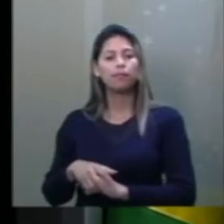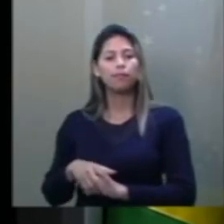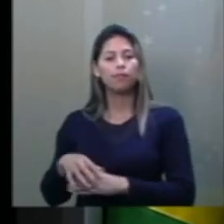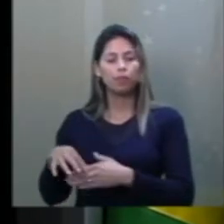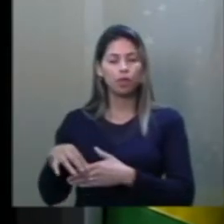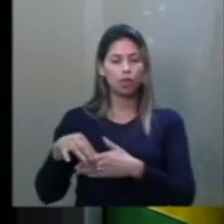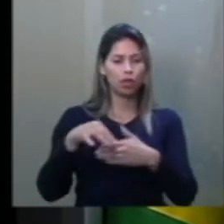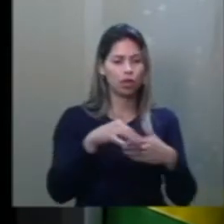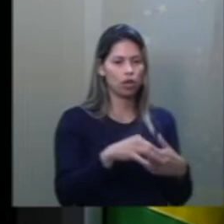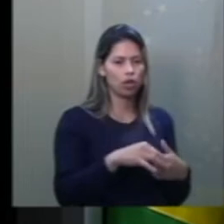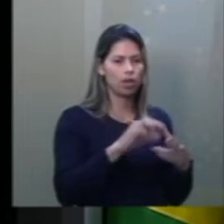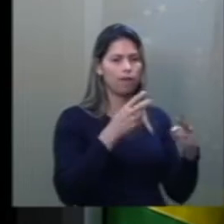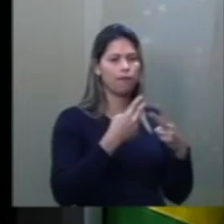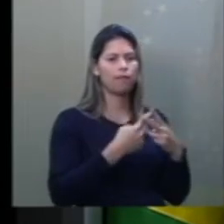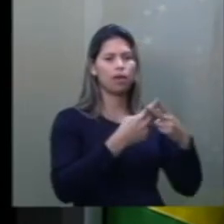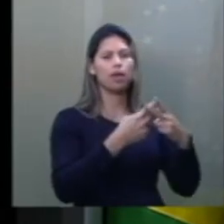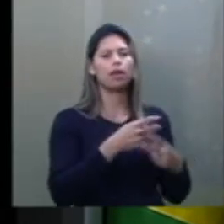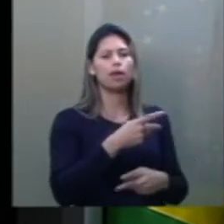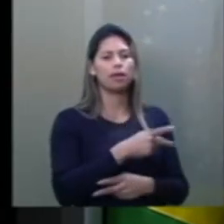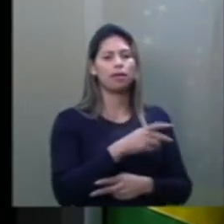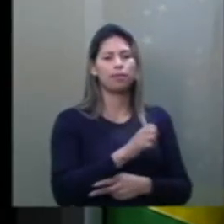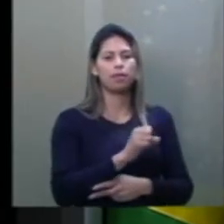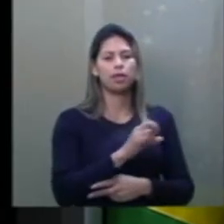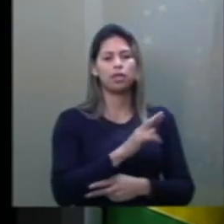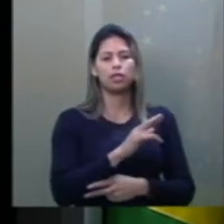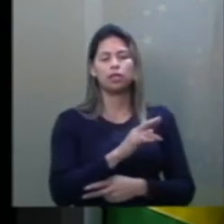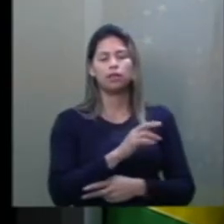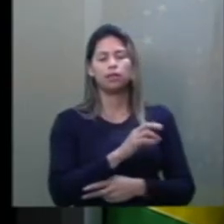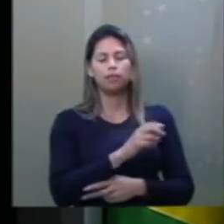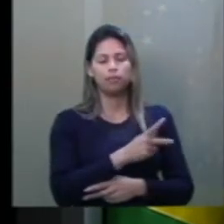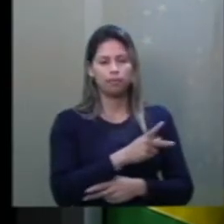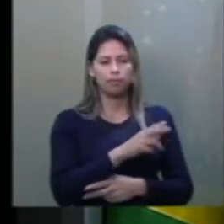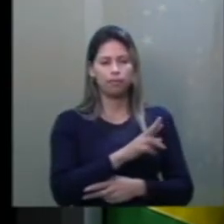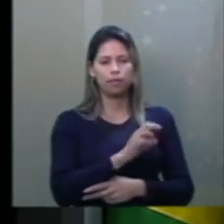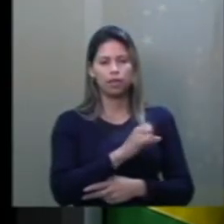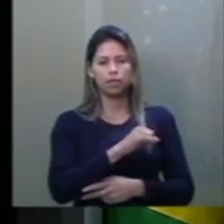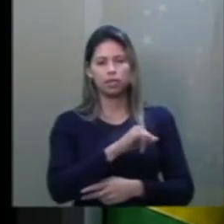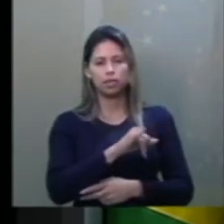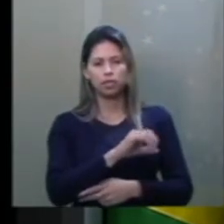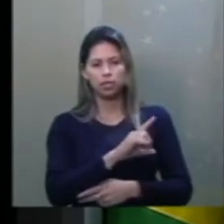em Ijuí, no Rio Grande do Sul, Papuda, aqui em Brasília,